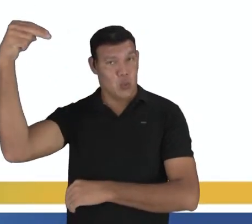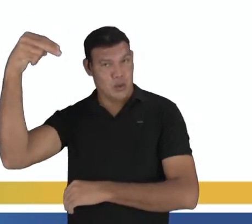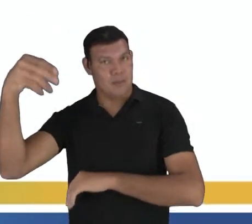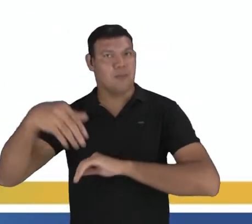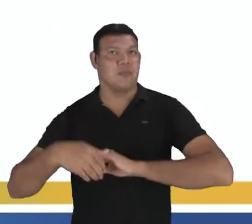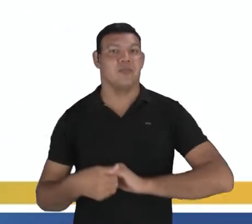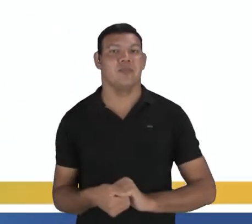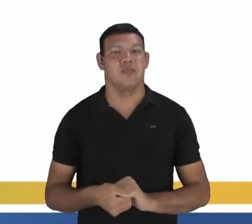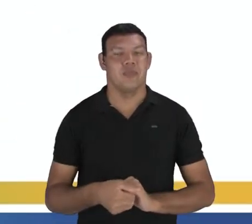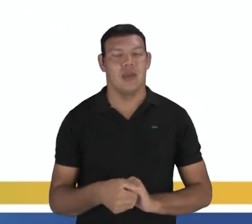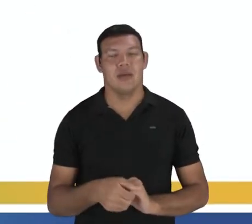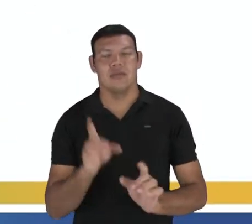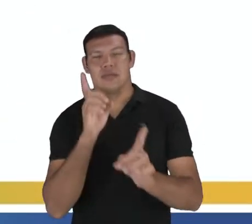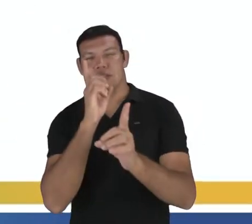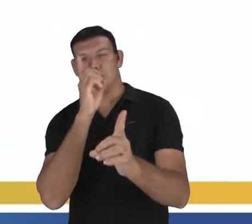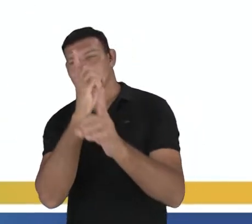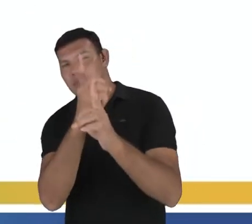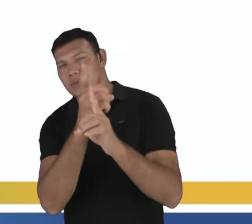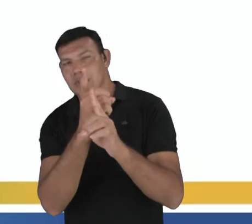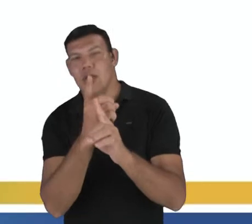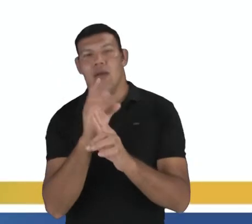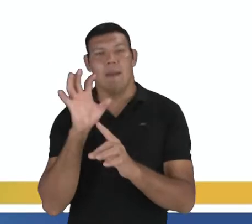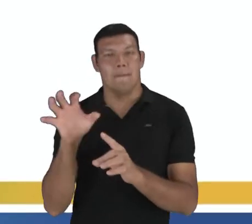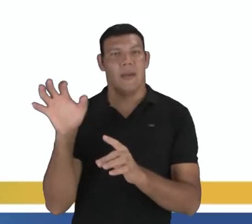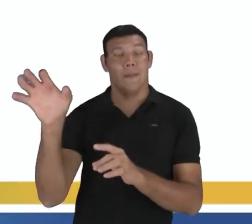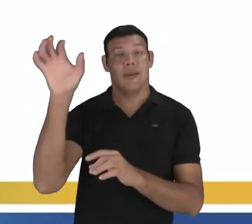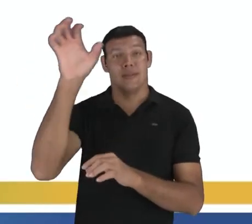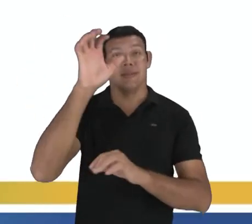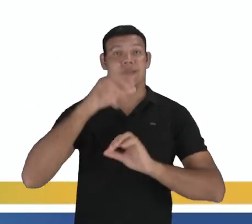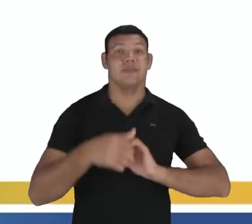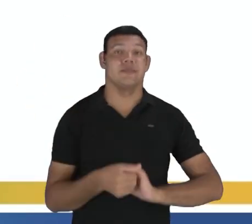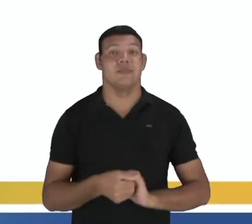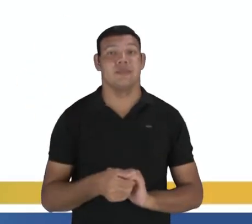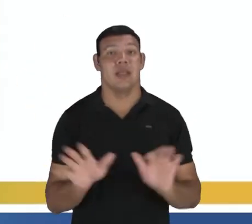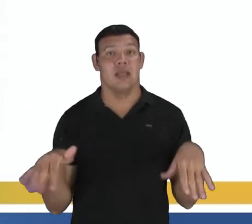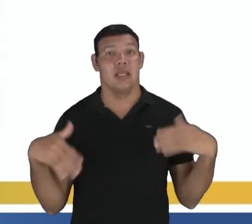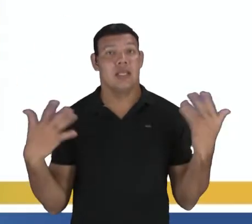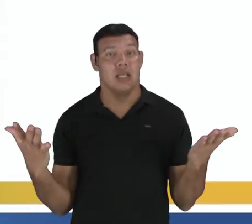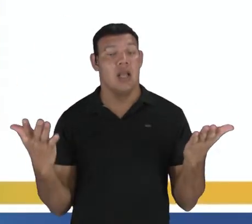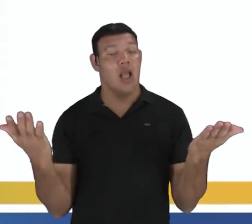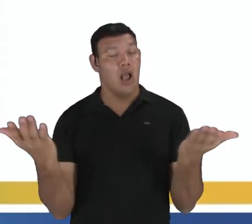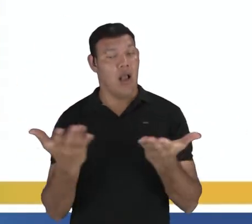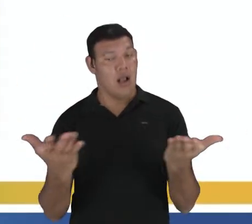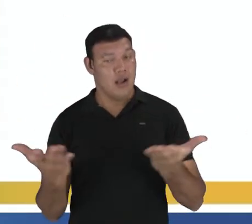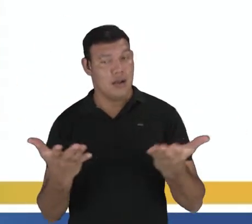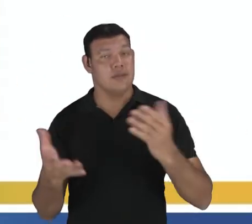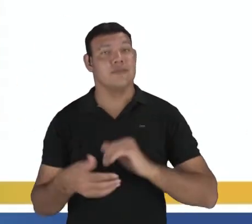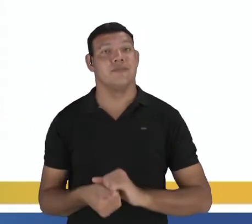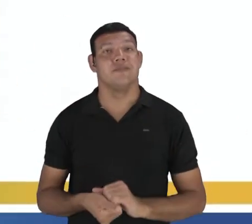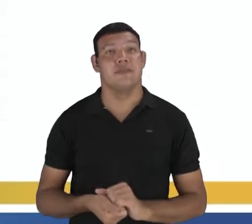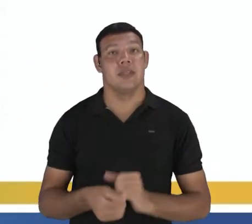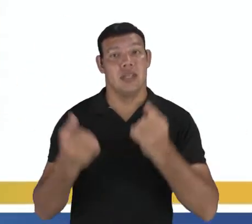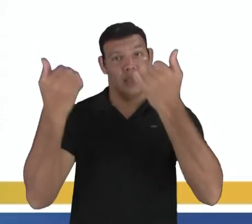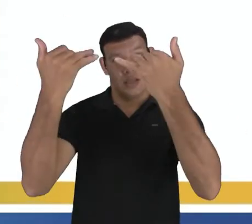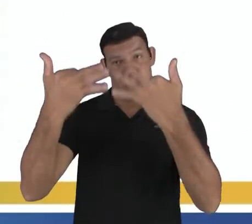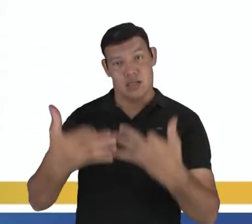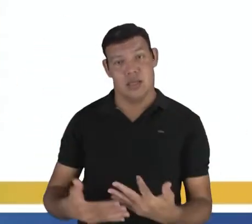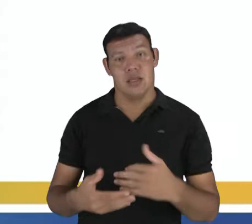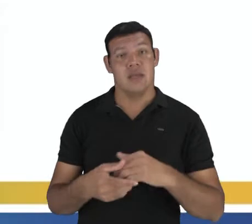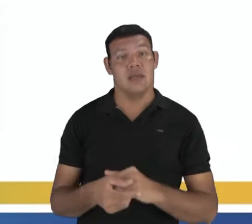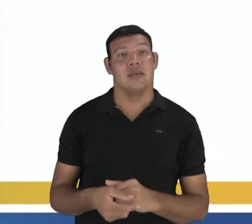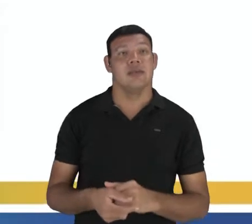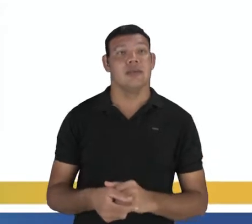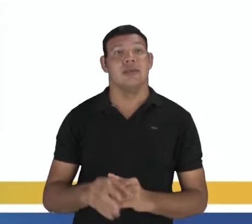aí localizar, né, essas regiões. A gente vai ter, então, pessoal, né, como eu disse para vocês,